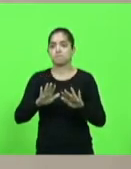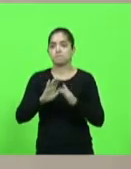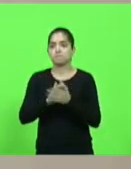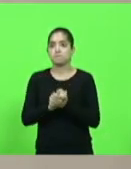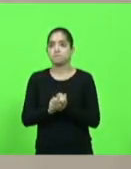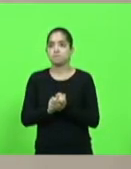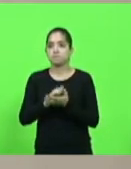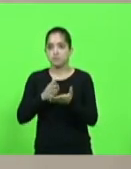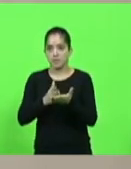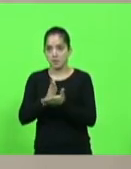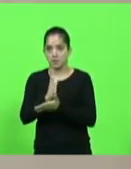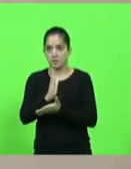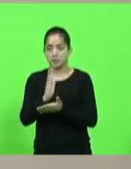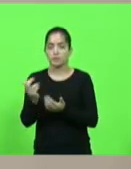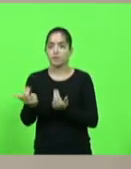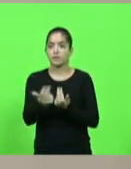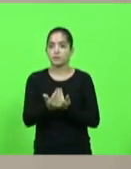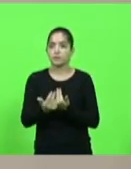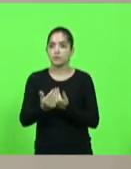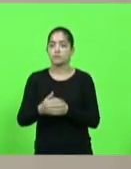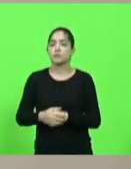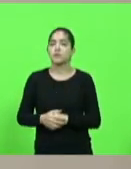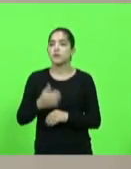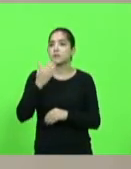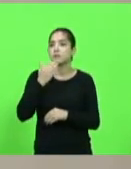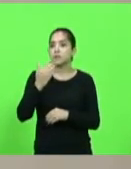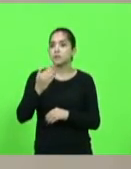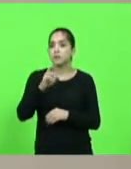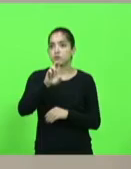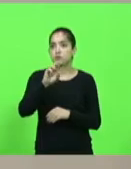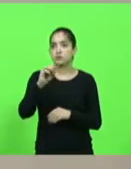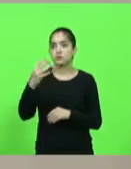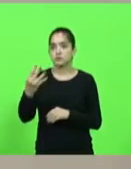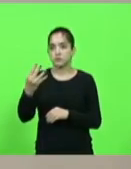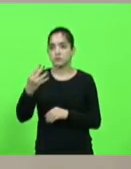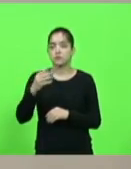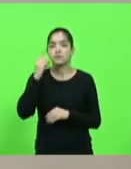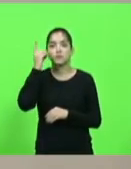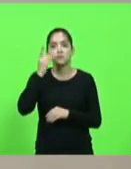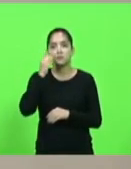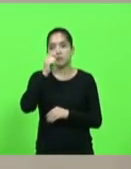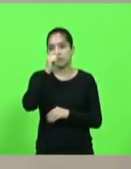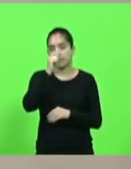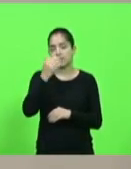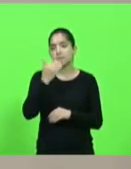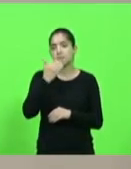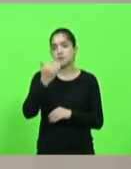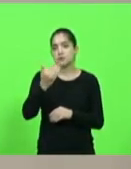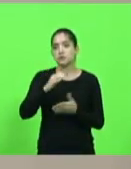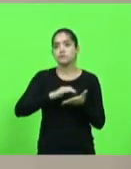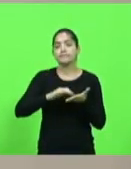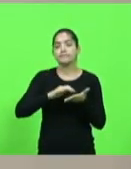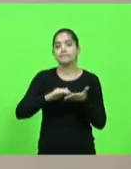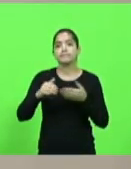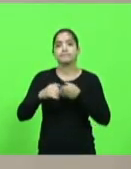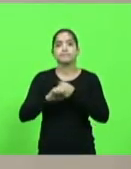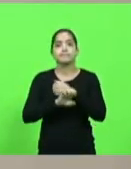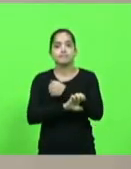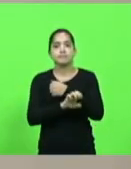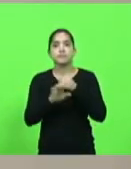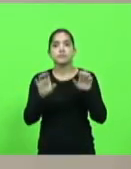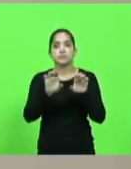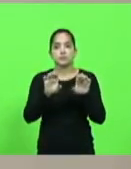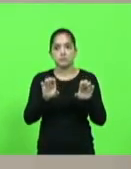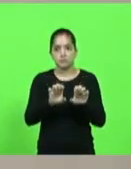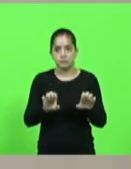encontram. Aprovado por unanimidade. Pedido de informação 504, autor, deputado João Amin, solicitando ao secretário de Estado da Infraestrutura, informações